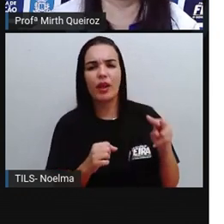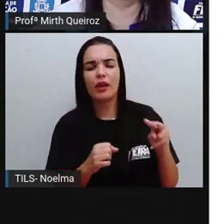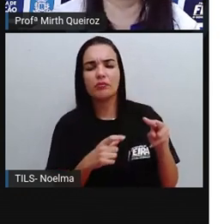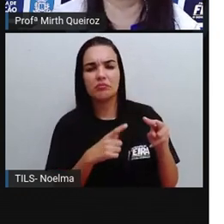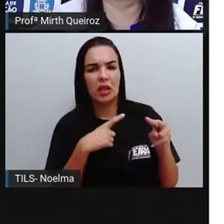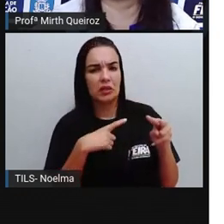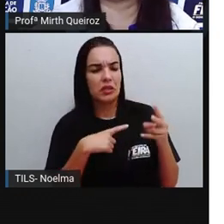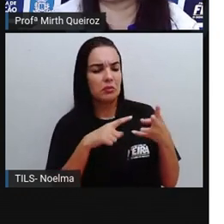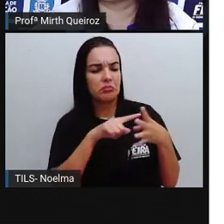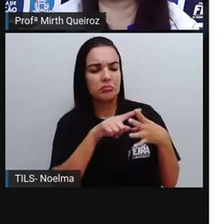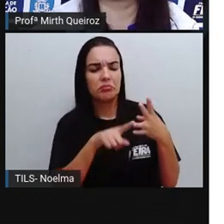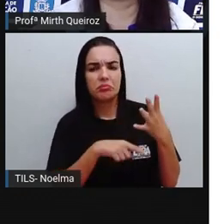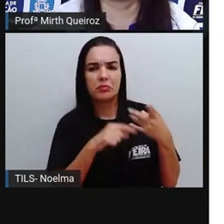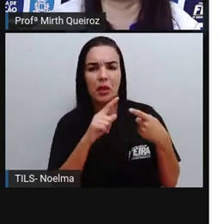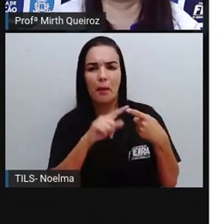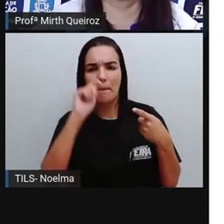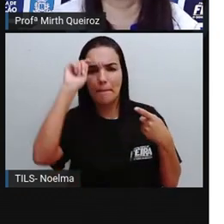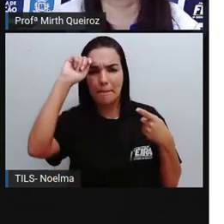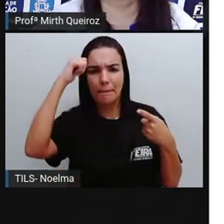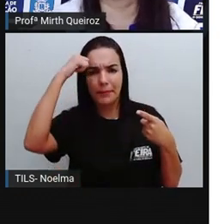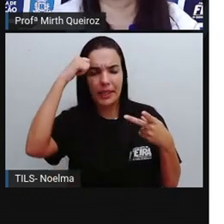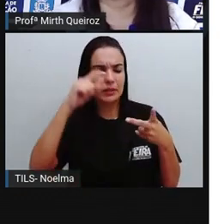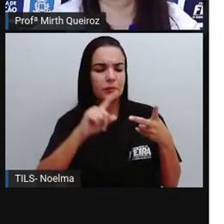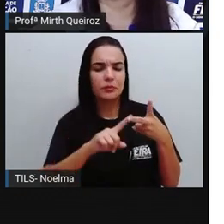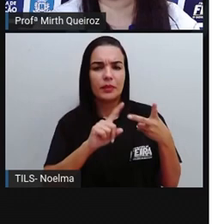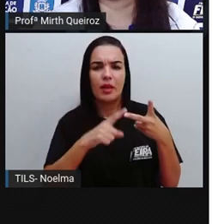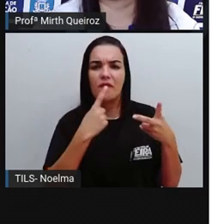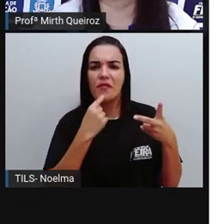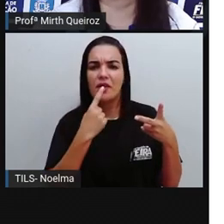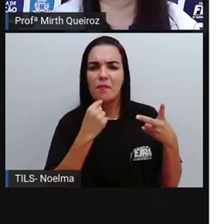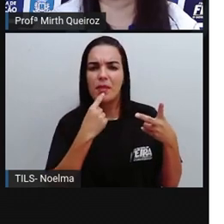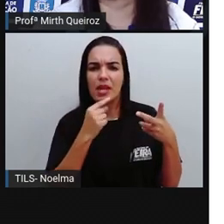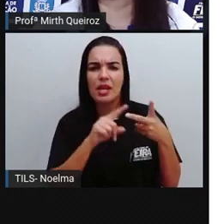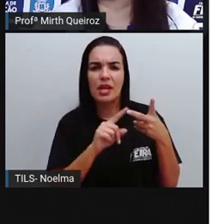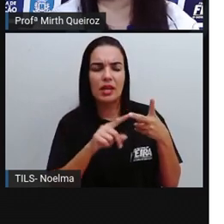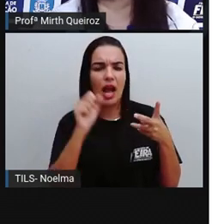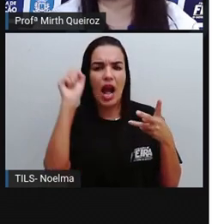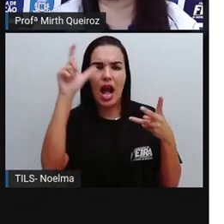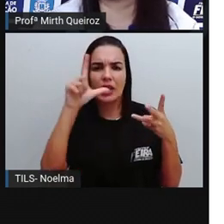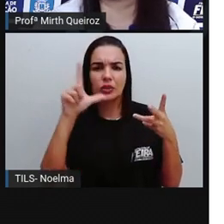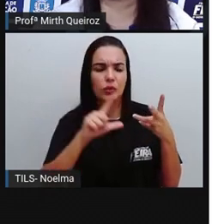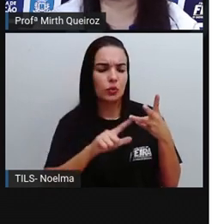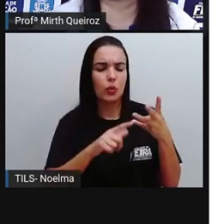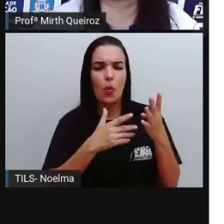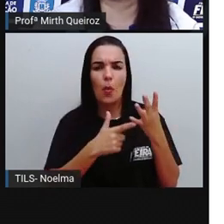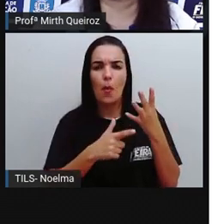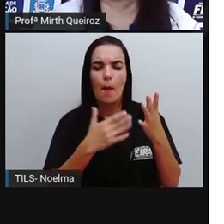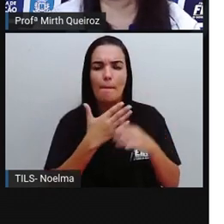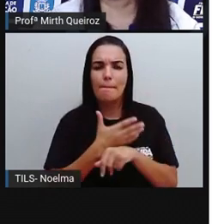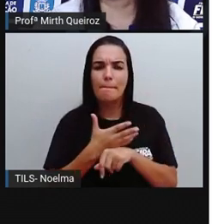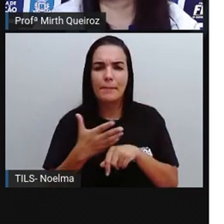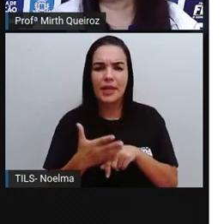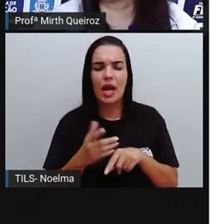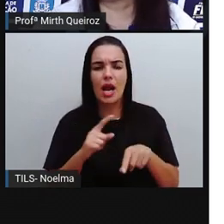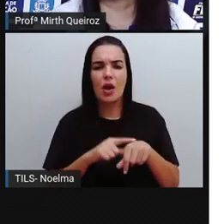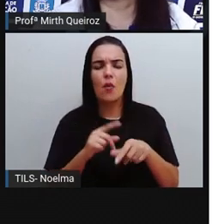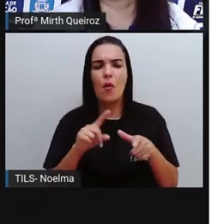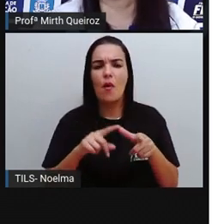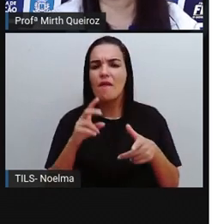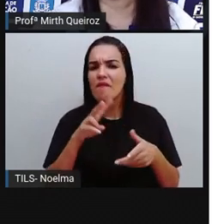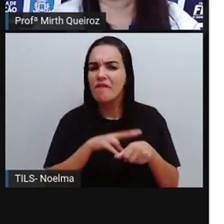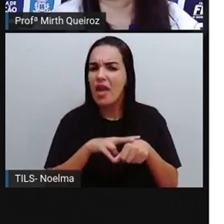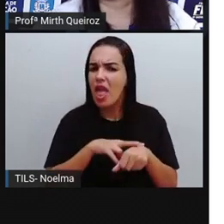A presença do preto, a presença aí do vermelho, né? Do azul, do branco, o